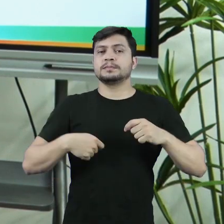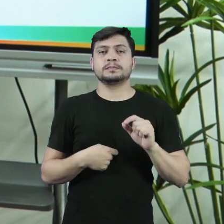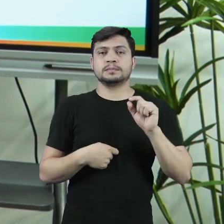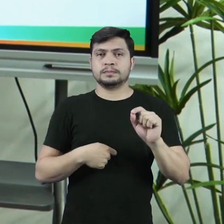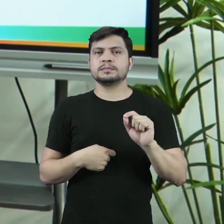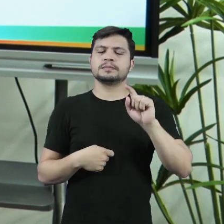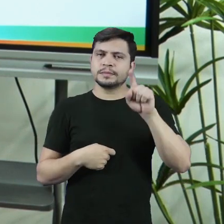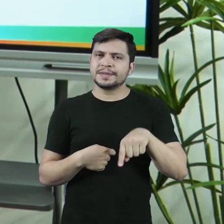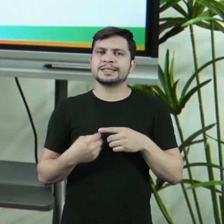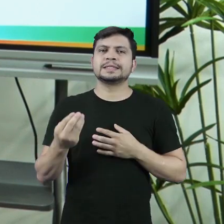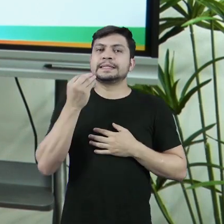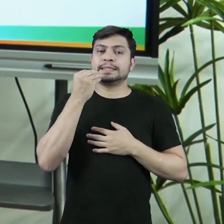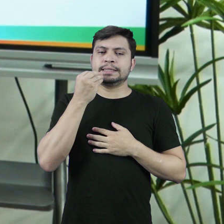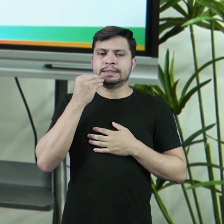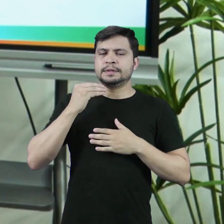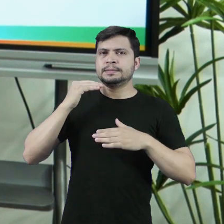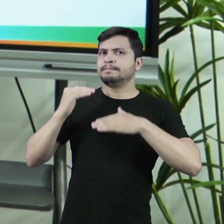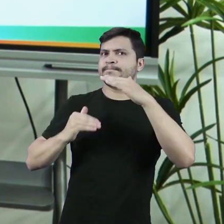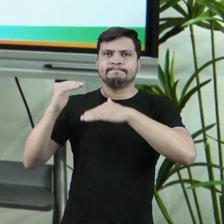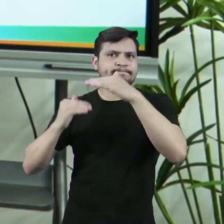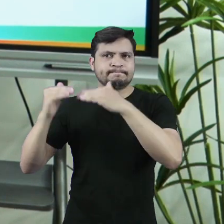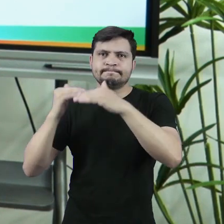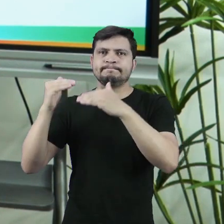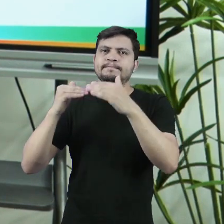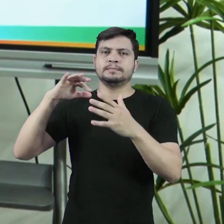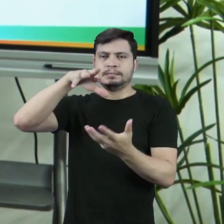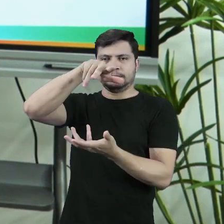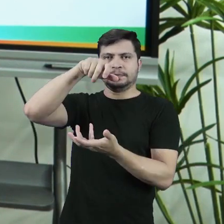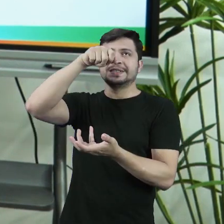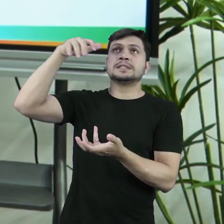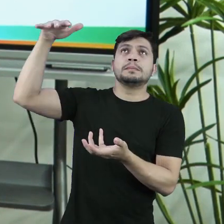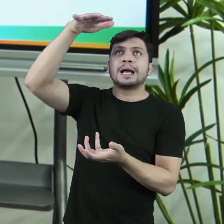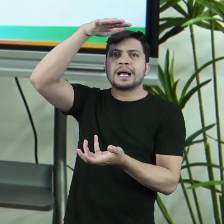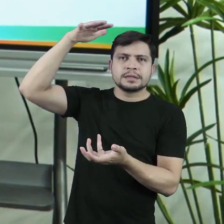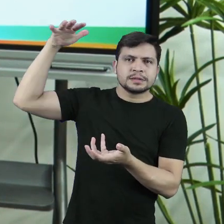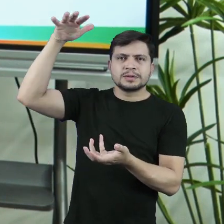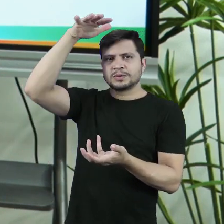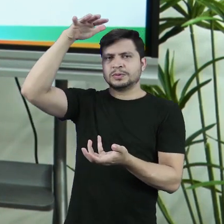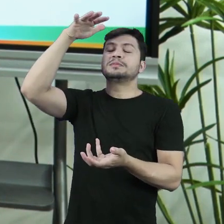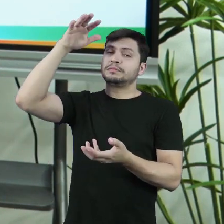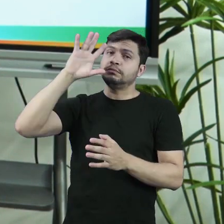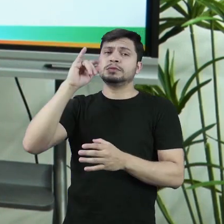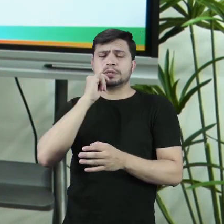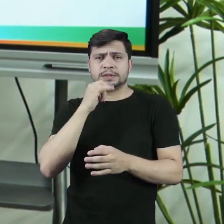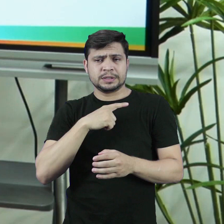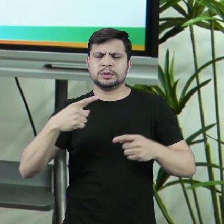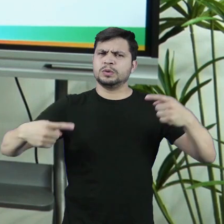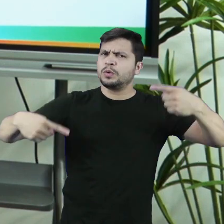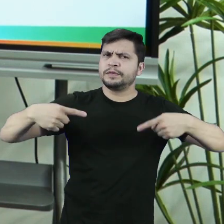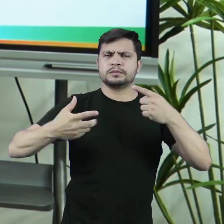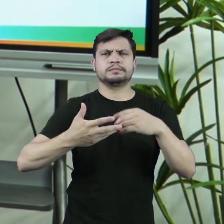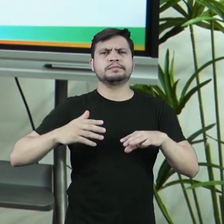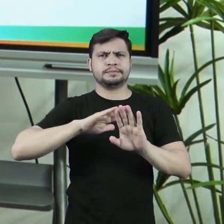corrida espacial. Se ao mesmo tempo nós tínhamos um conflito de ideologias, nós tínhamos um conflito